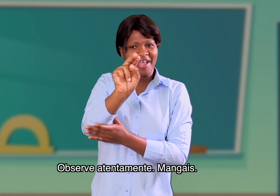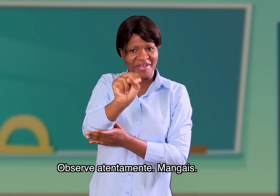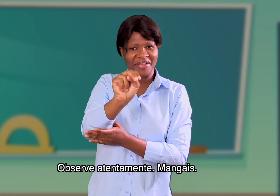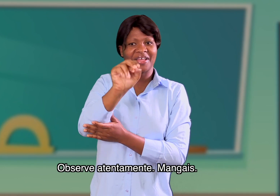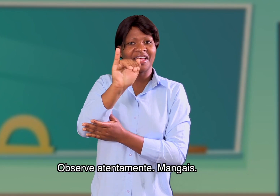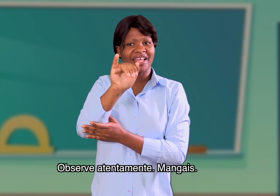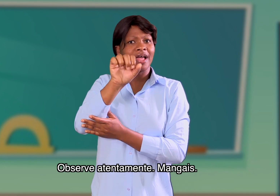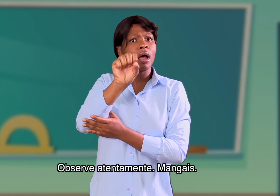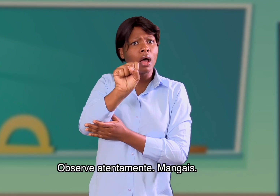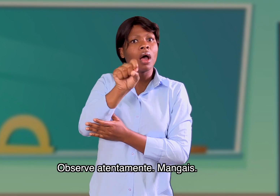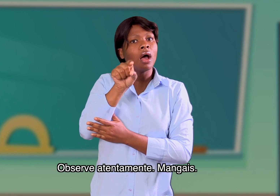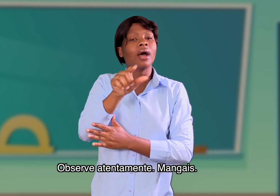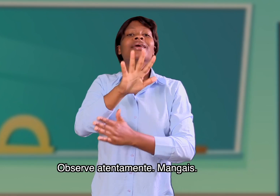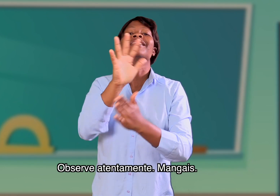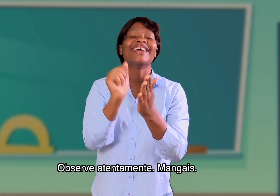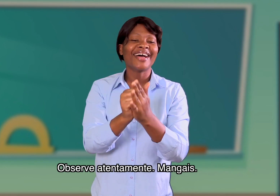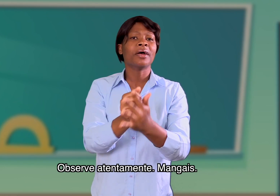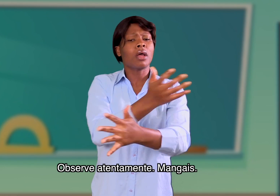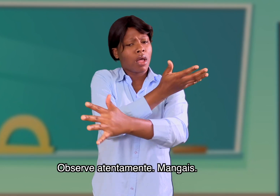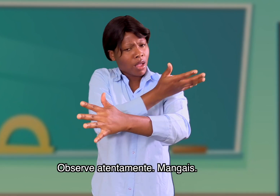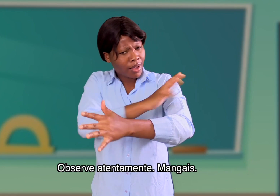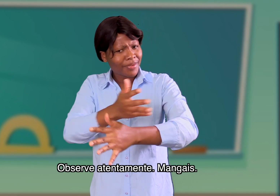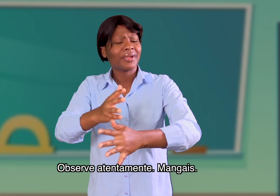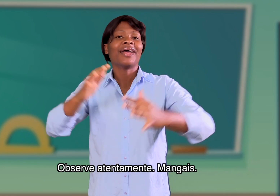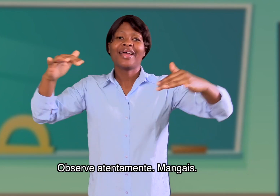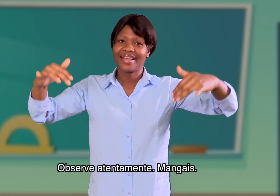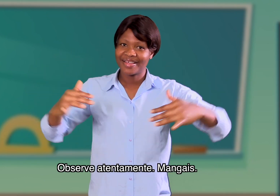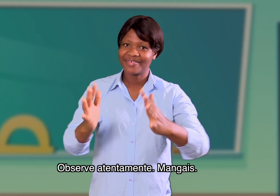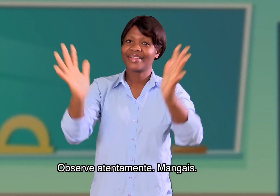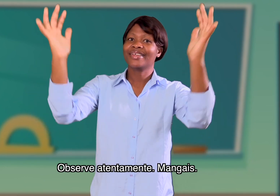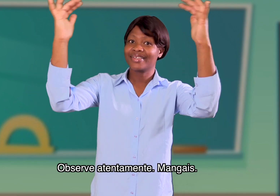Observe atentamente. Mangás.